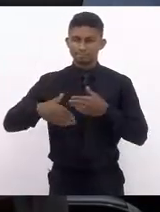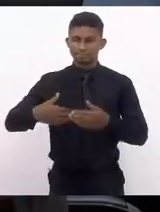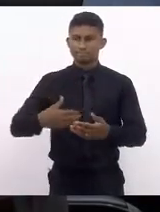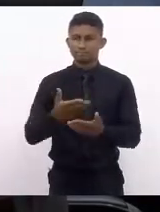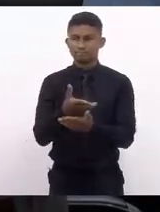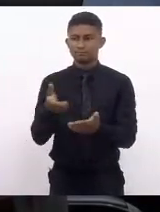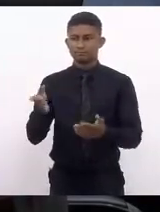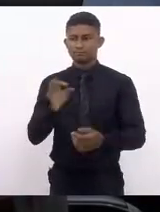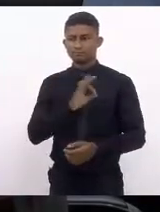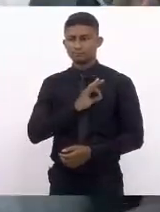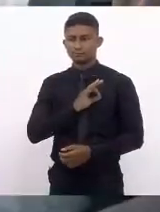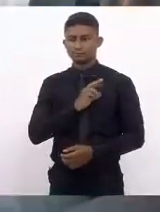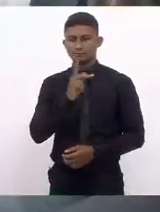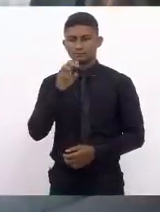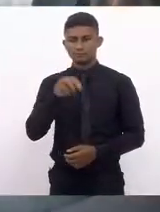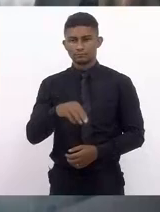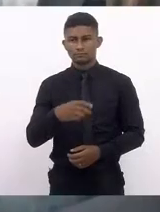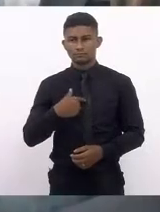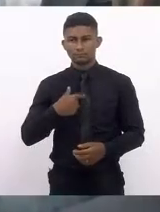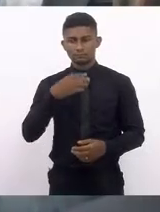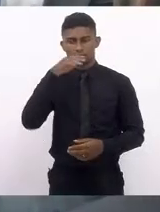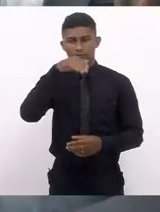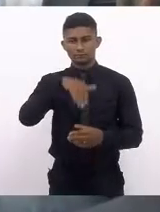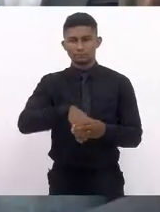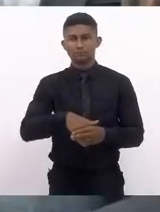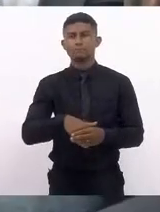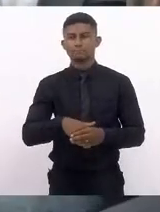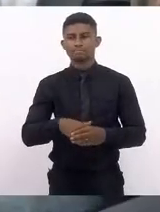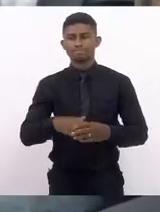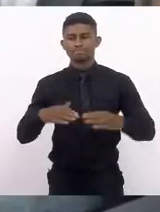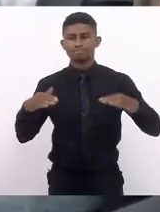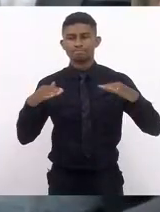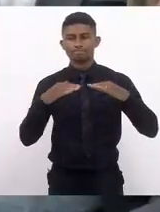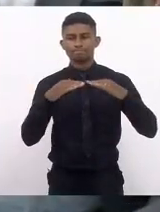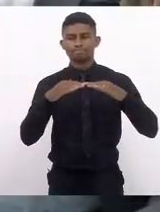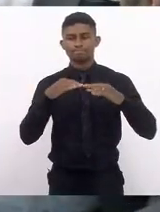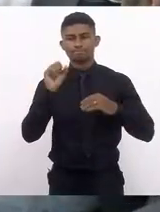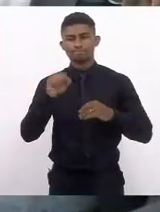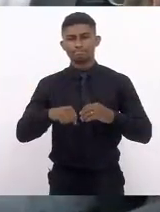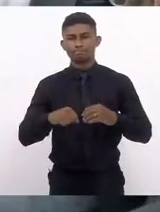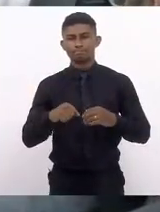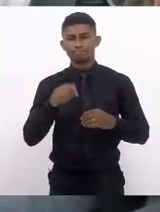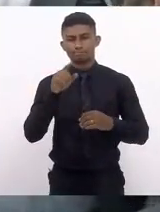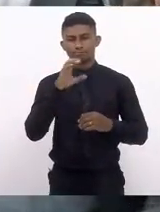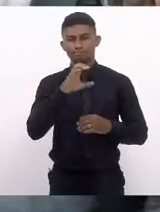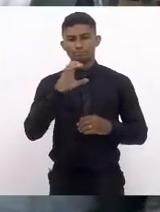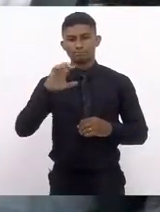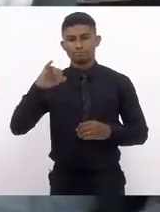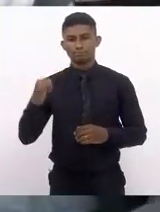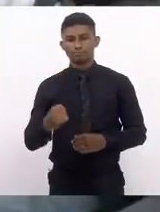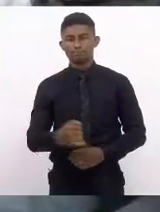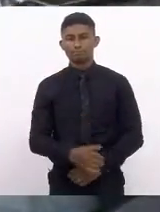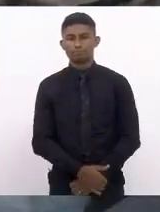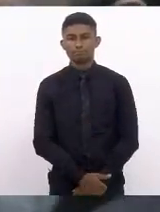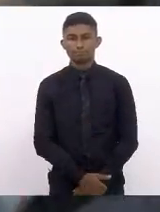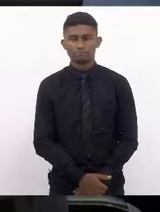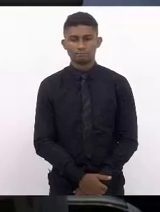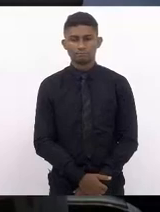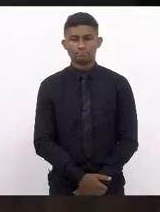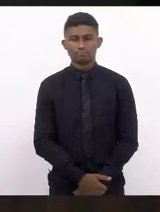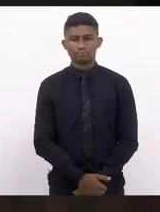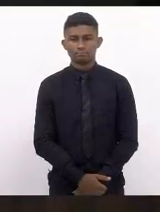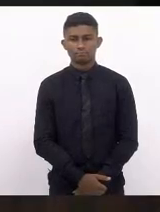para polícia militar e o meu voto é favorável acompanhando a ccj presidente e